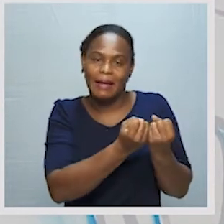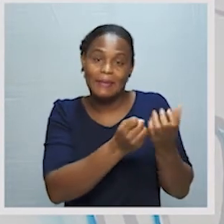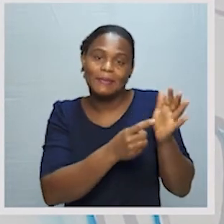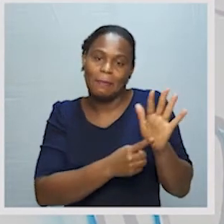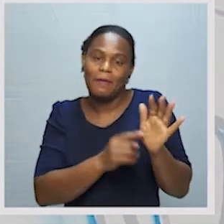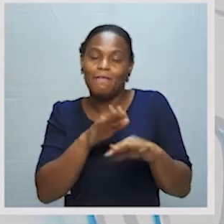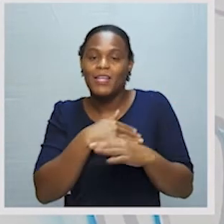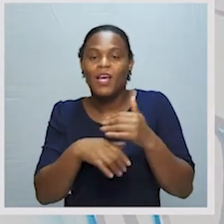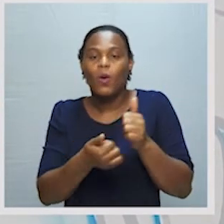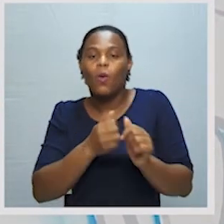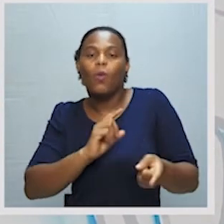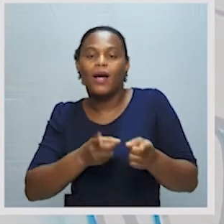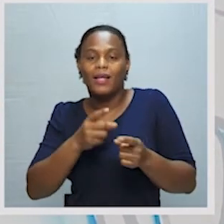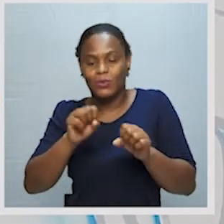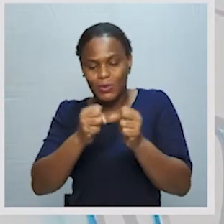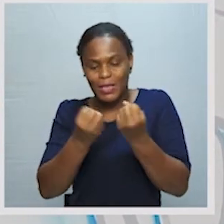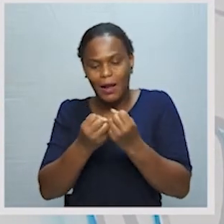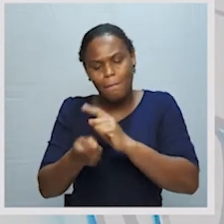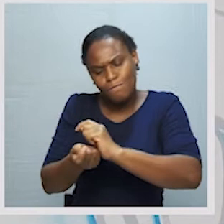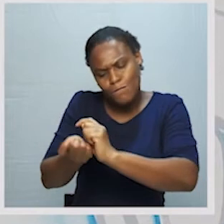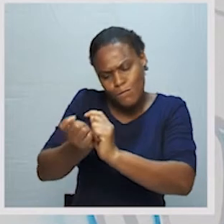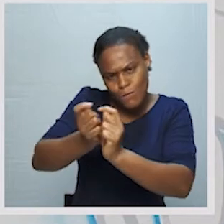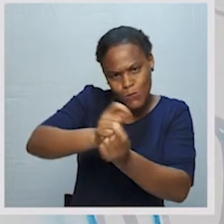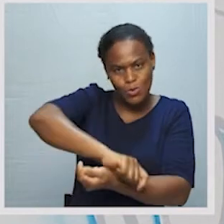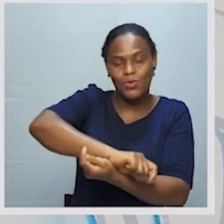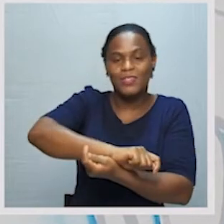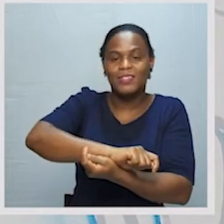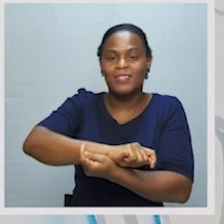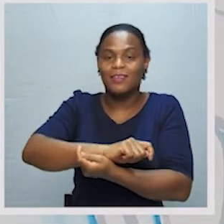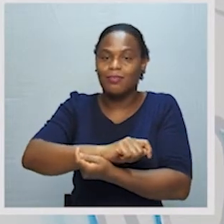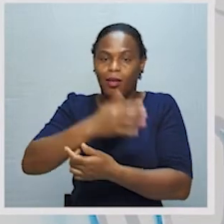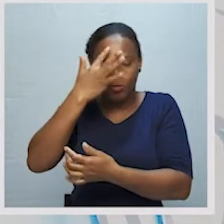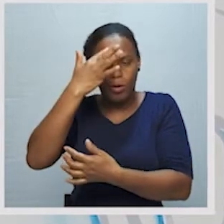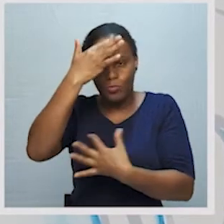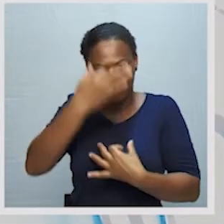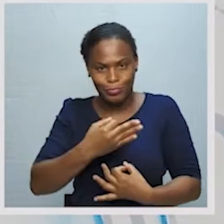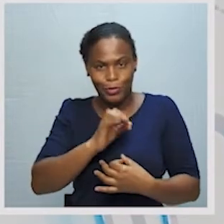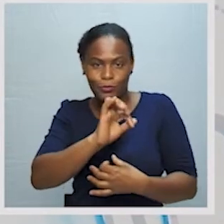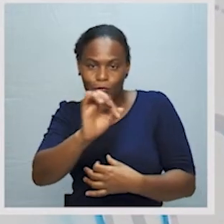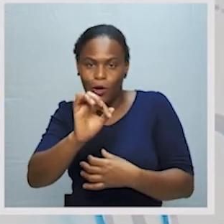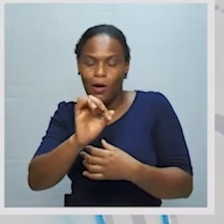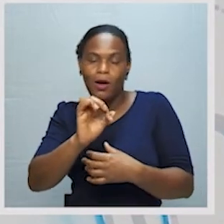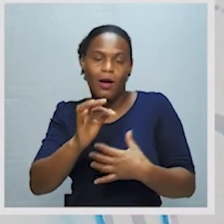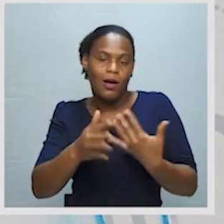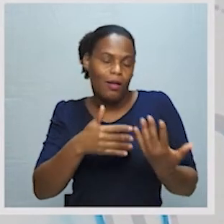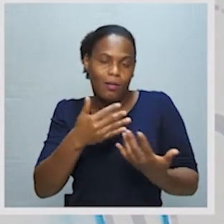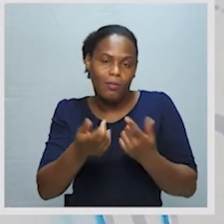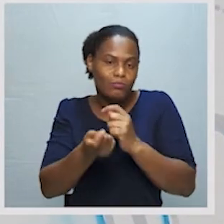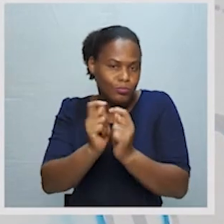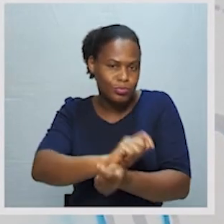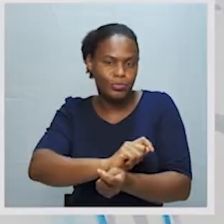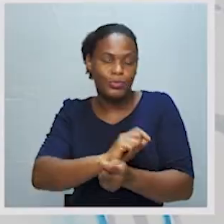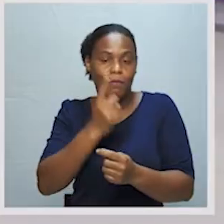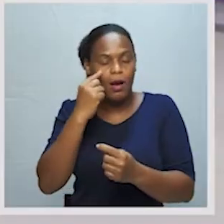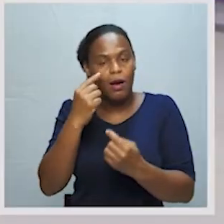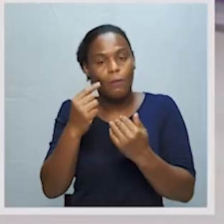com que a sociedade mude, não é? De atitude ou toma outra atitude